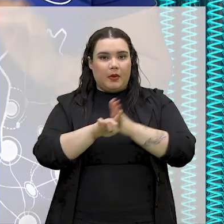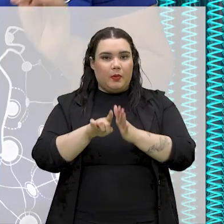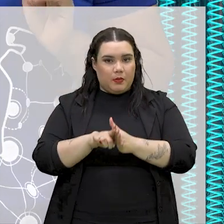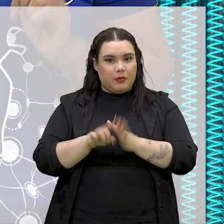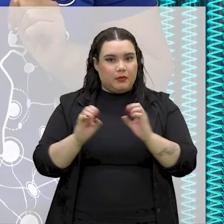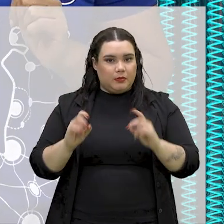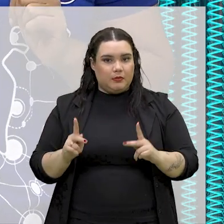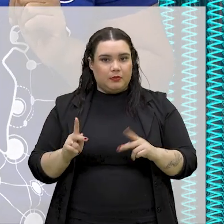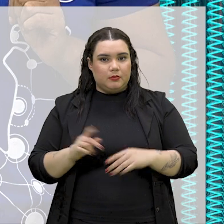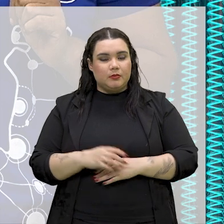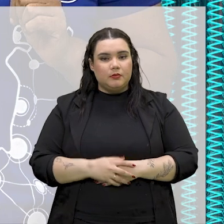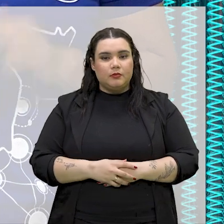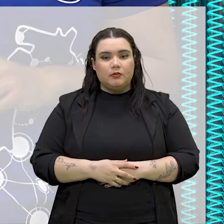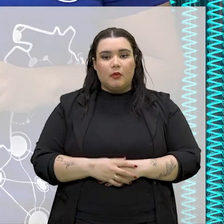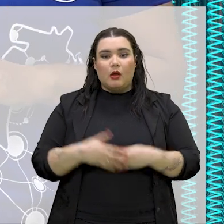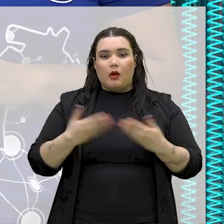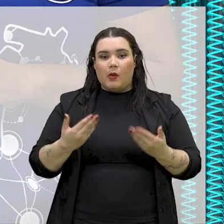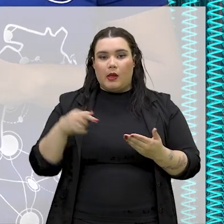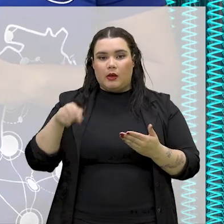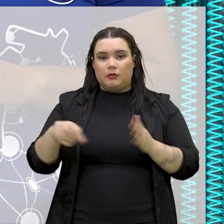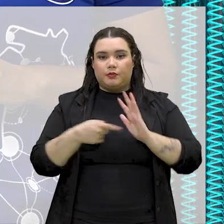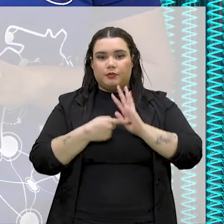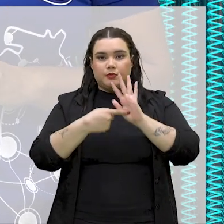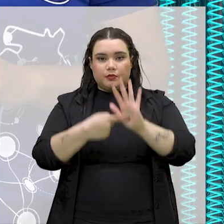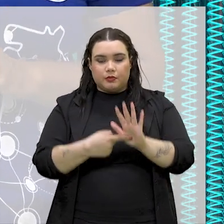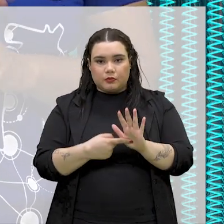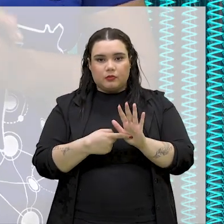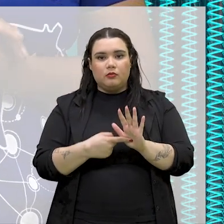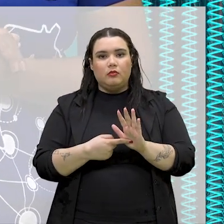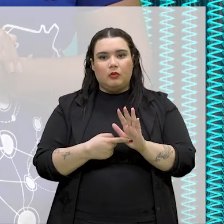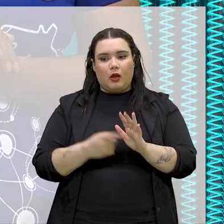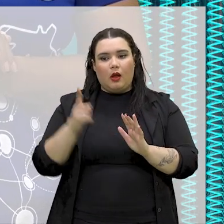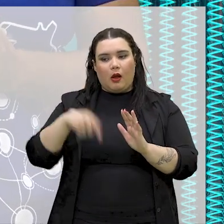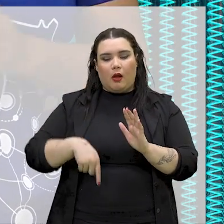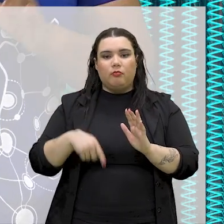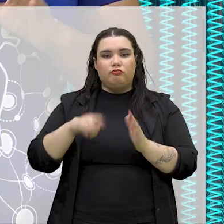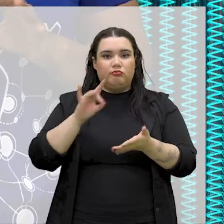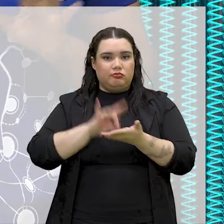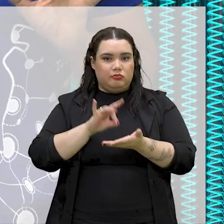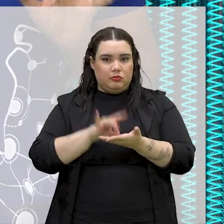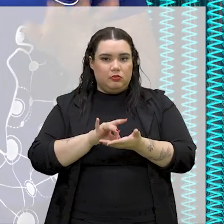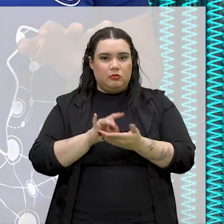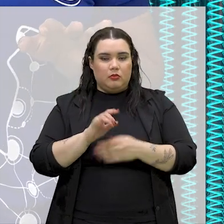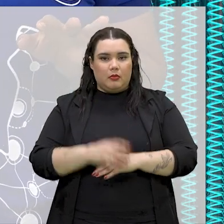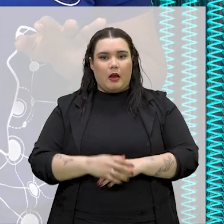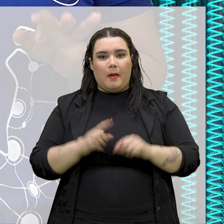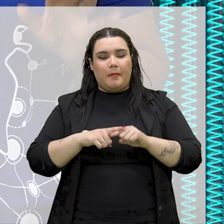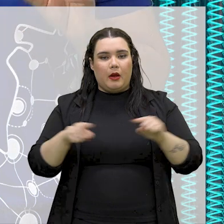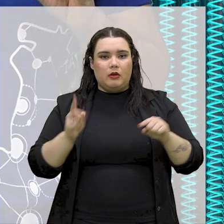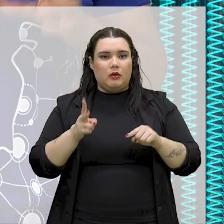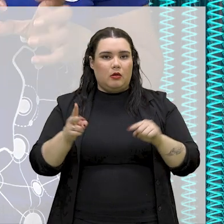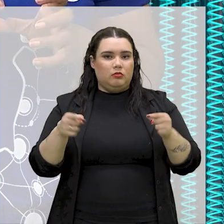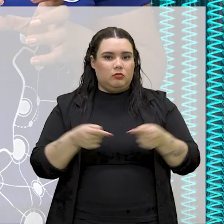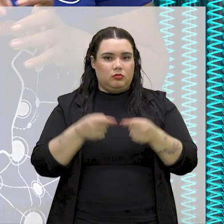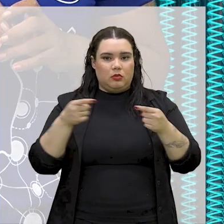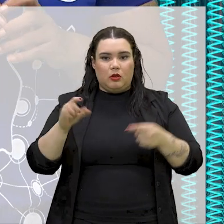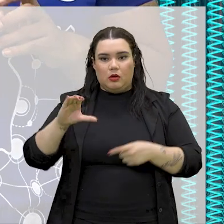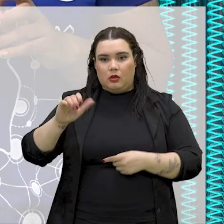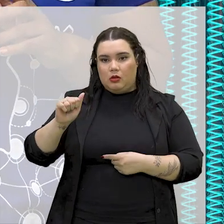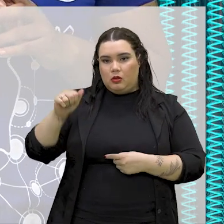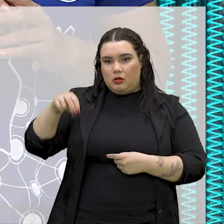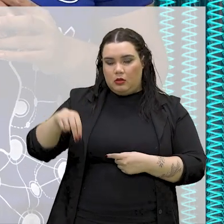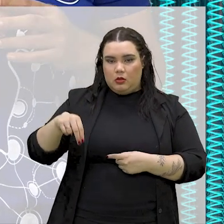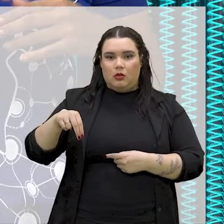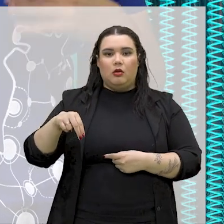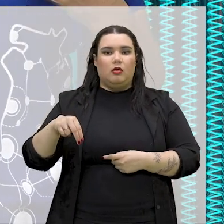tá? Aqui eu já vou usar forma afirmativa, mas sempre a mesma ideia, gente. O can,